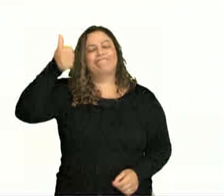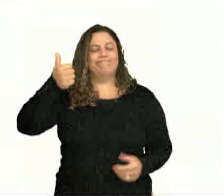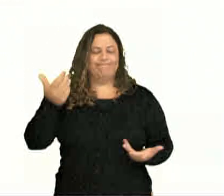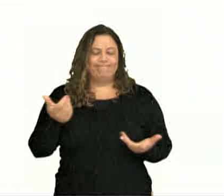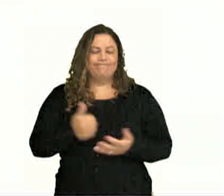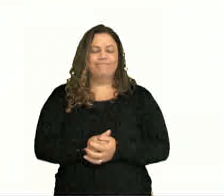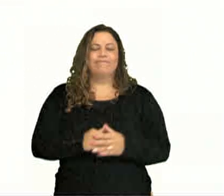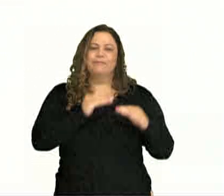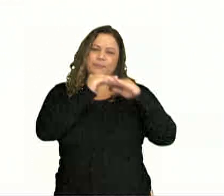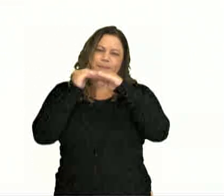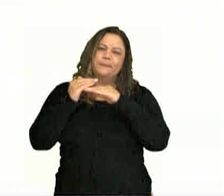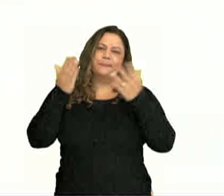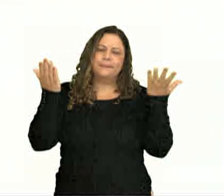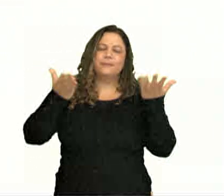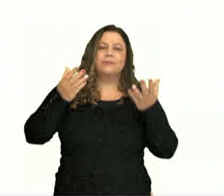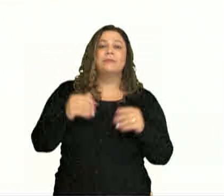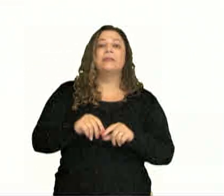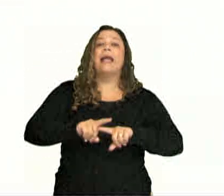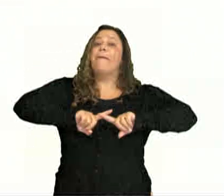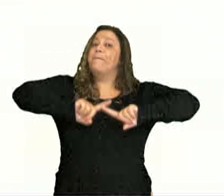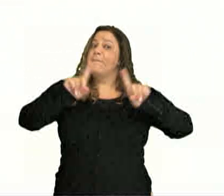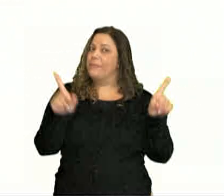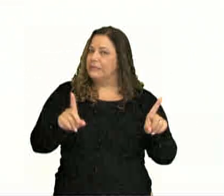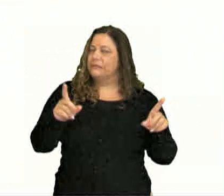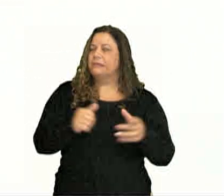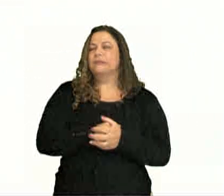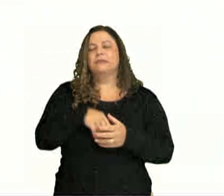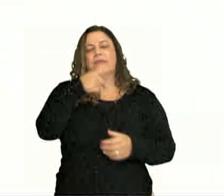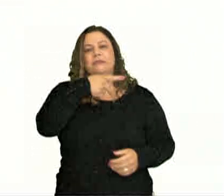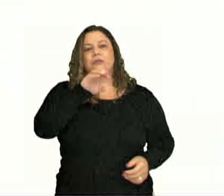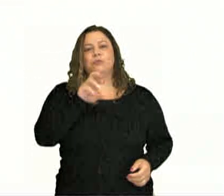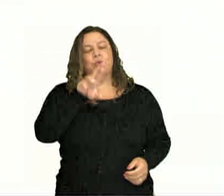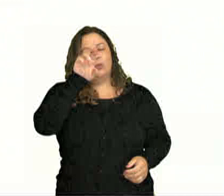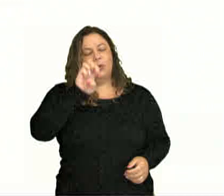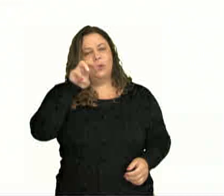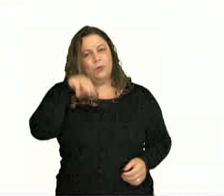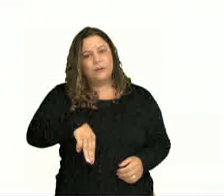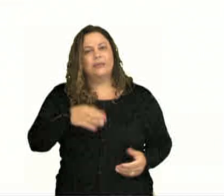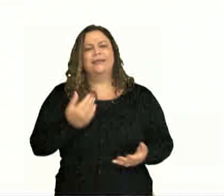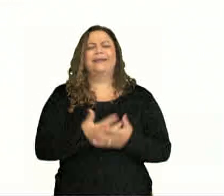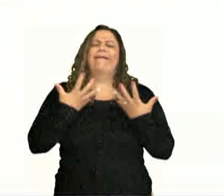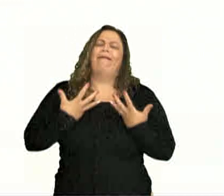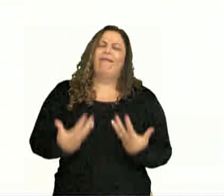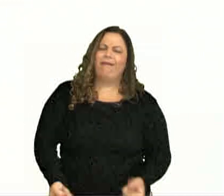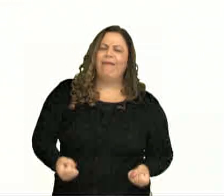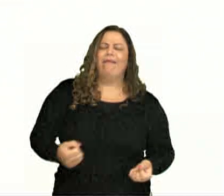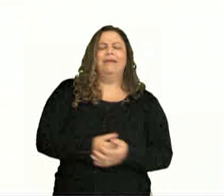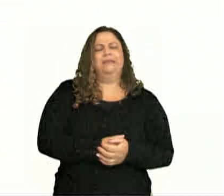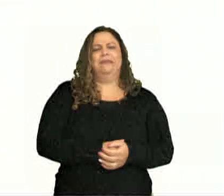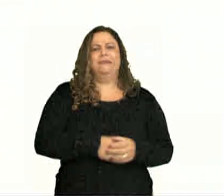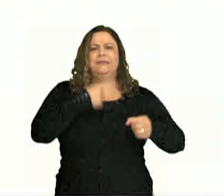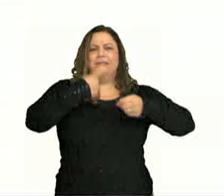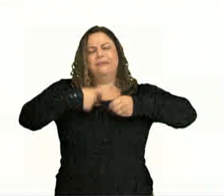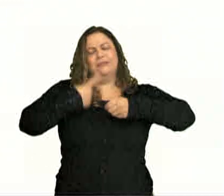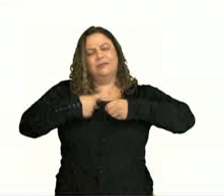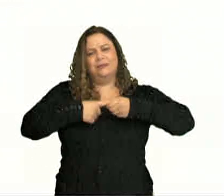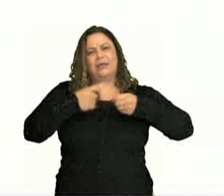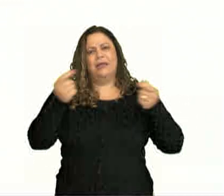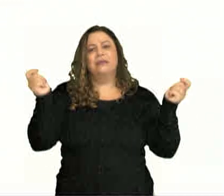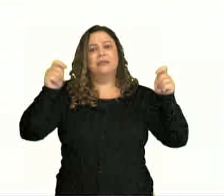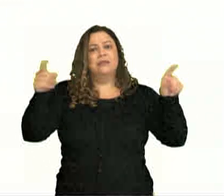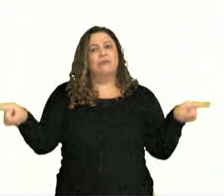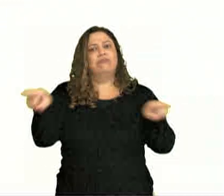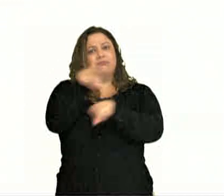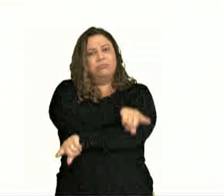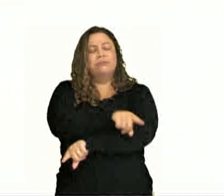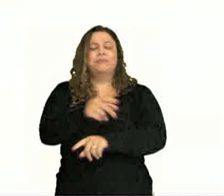Porém, algumas famílias cansadas do caos urbano estão fazendo o caminho inverso, deixando